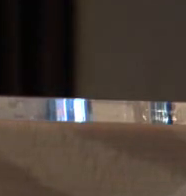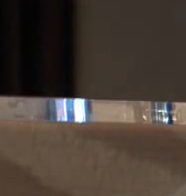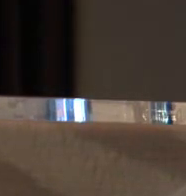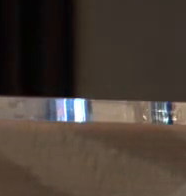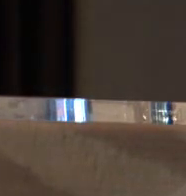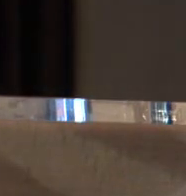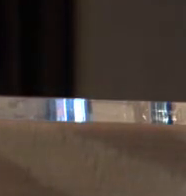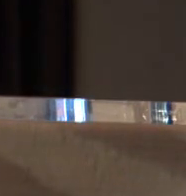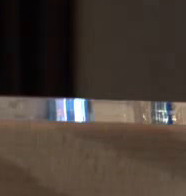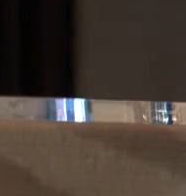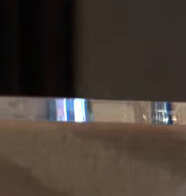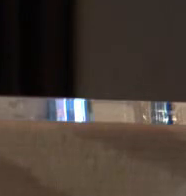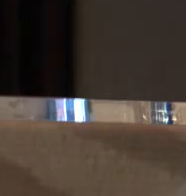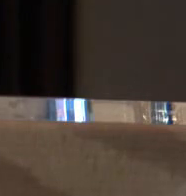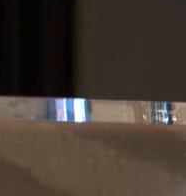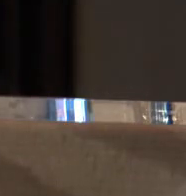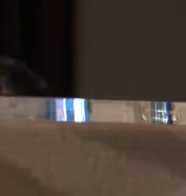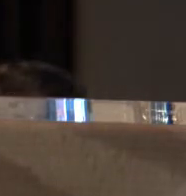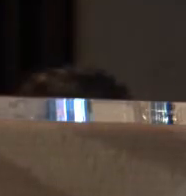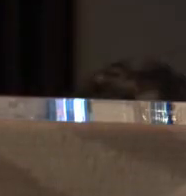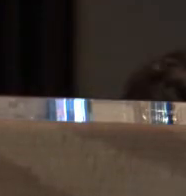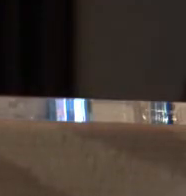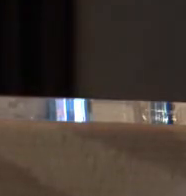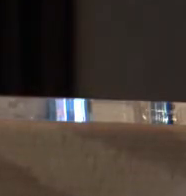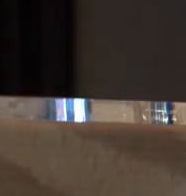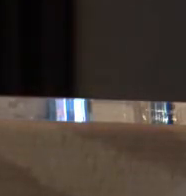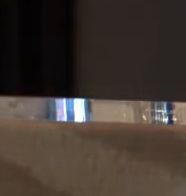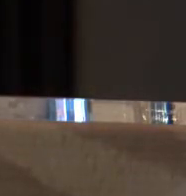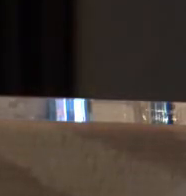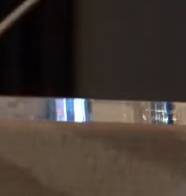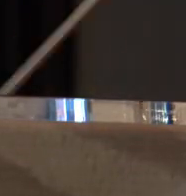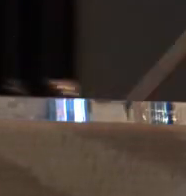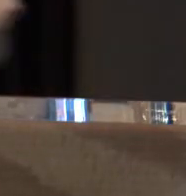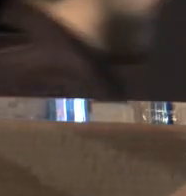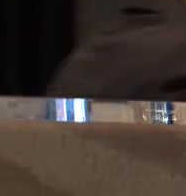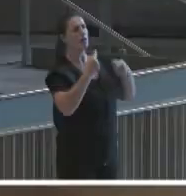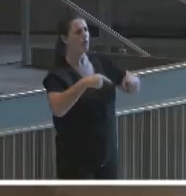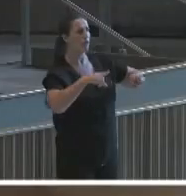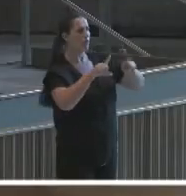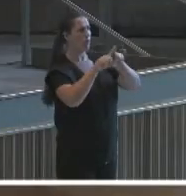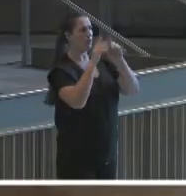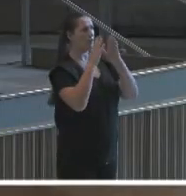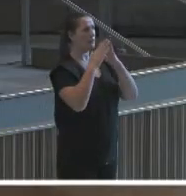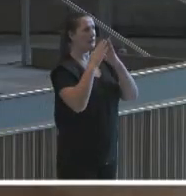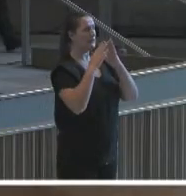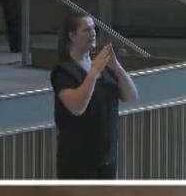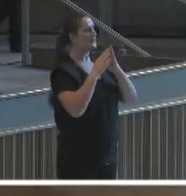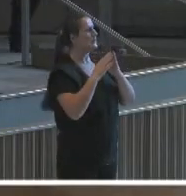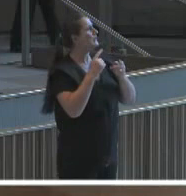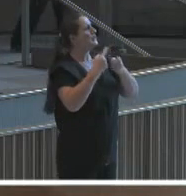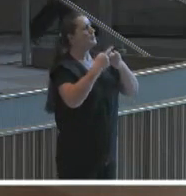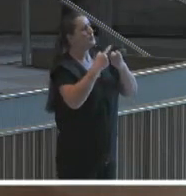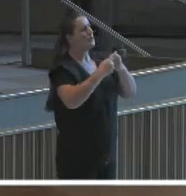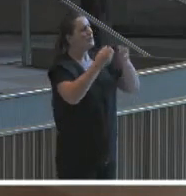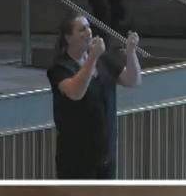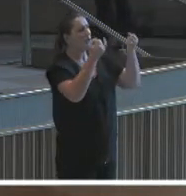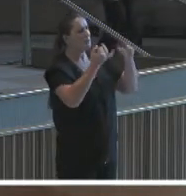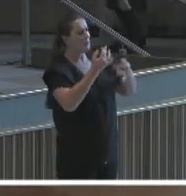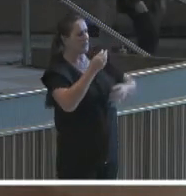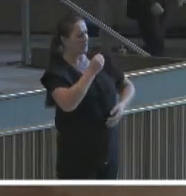campanha de volta para casa, e eu fiquei pensando: Senhor, mas por que esse capítulo que fala do pecado de